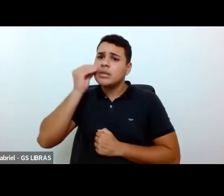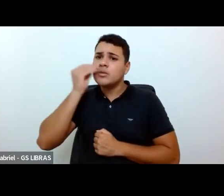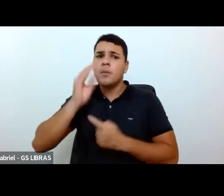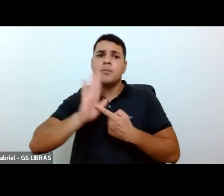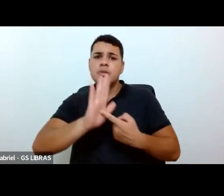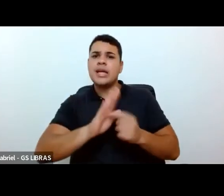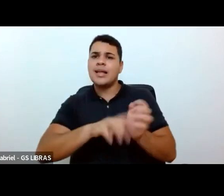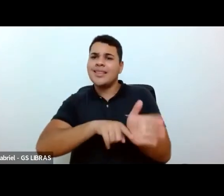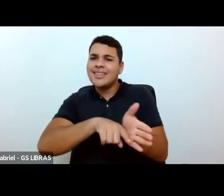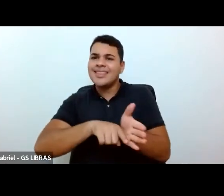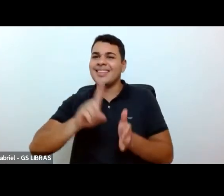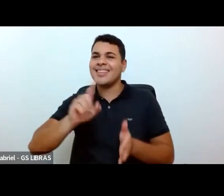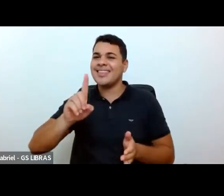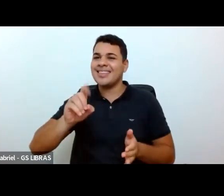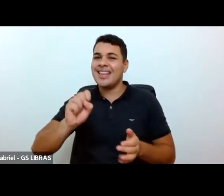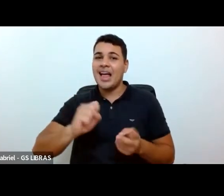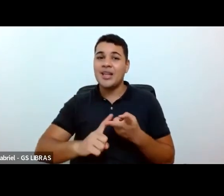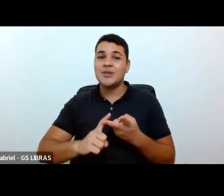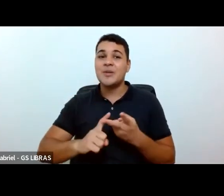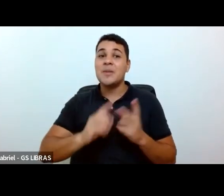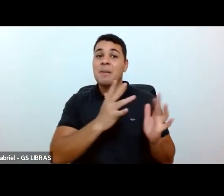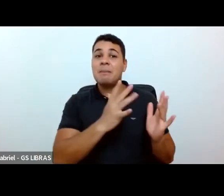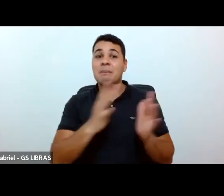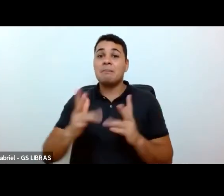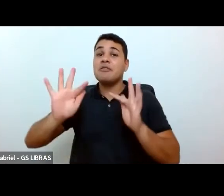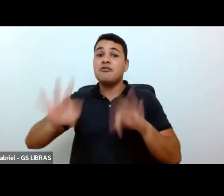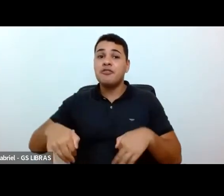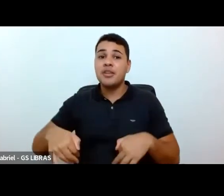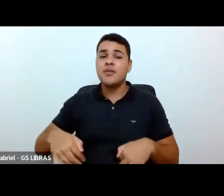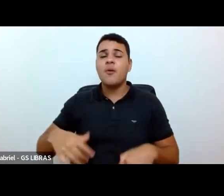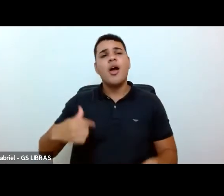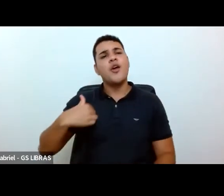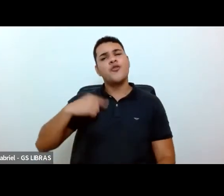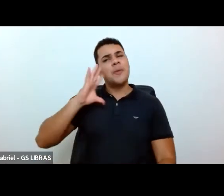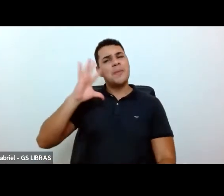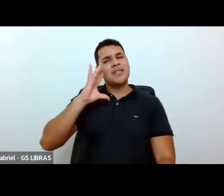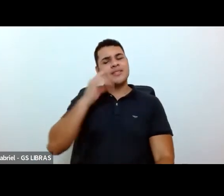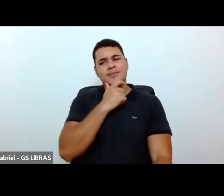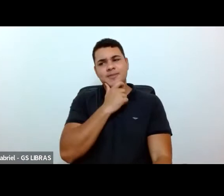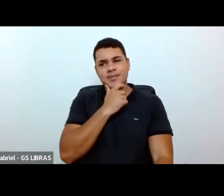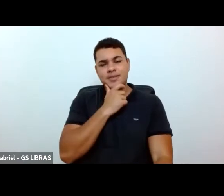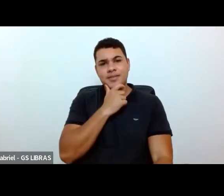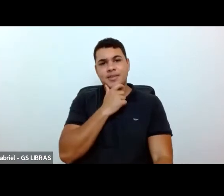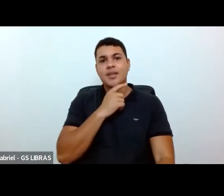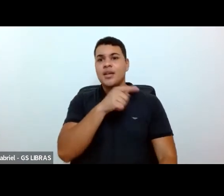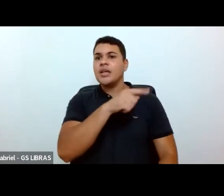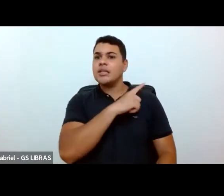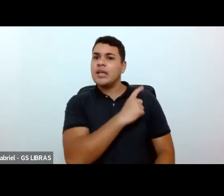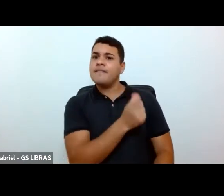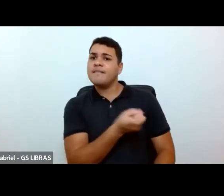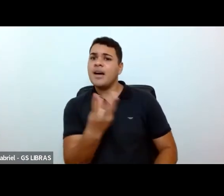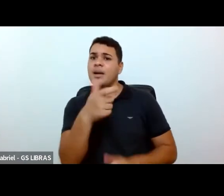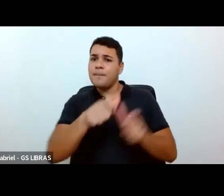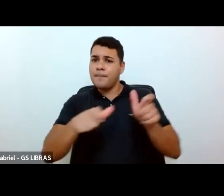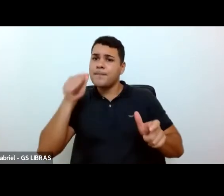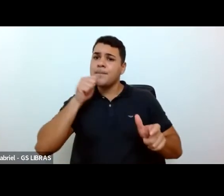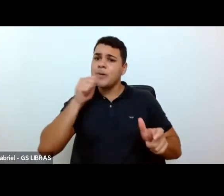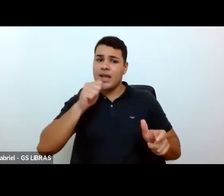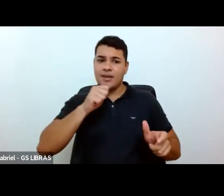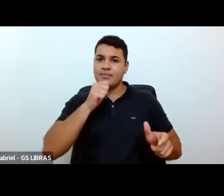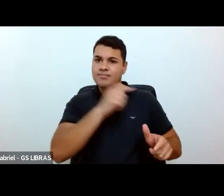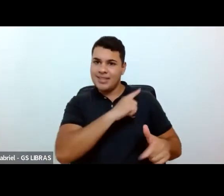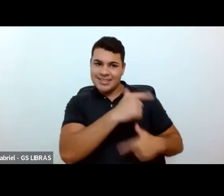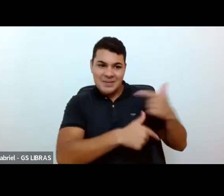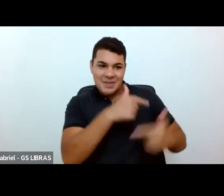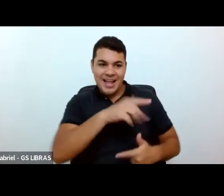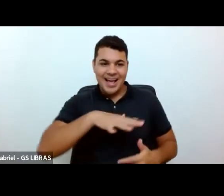todo o trabalho que vinha, mas no final eu fiquei com a seguinte impressão, né, tantos avanços das mulheres na academia, e quando a gente olhava os